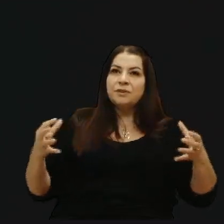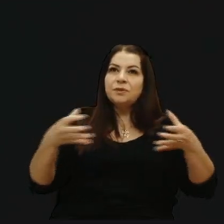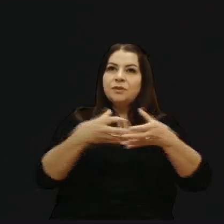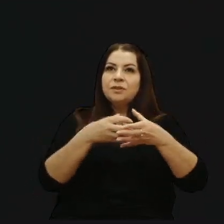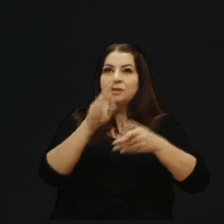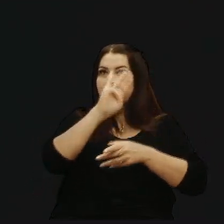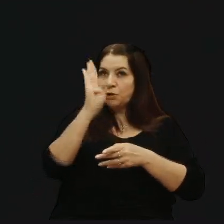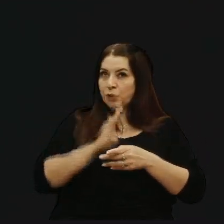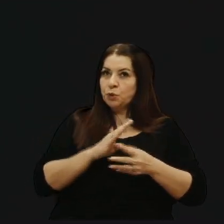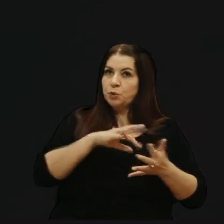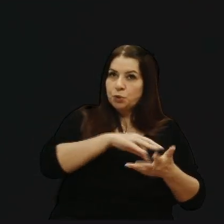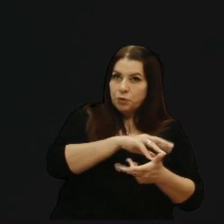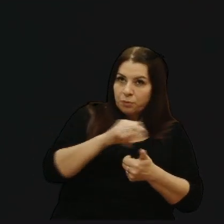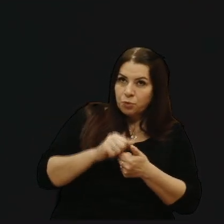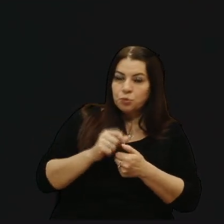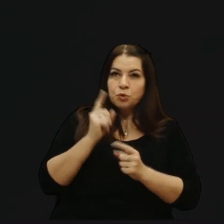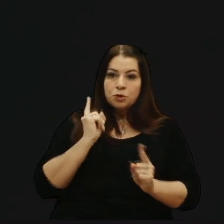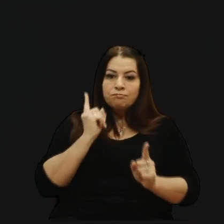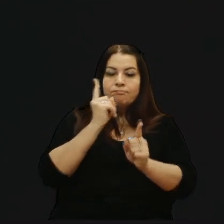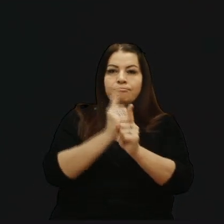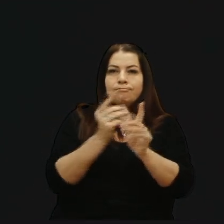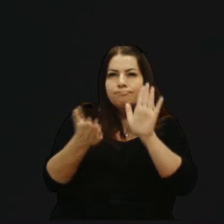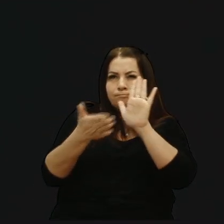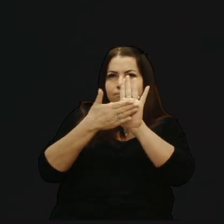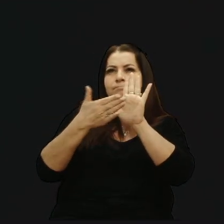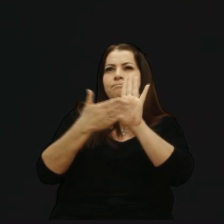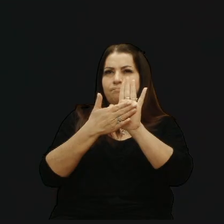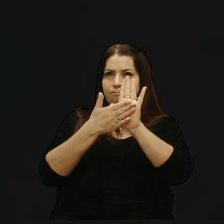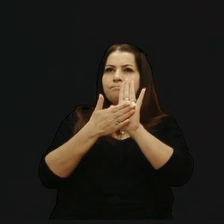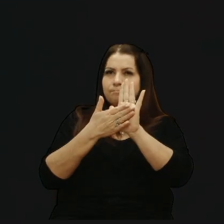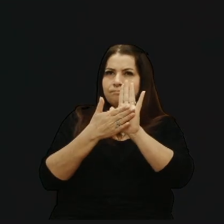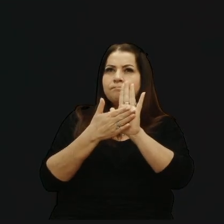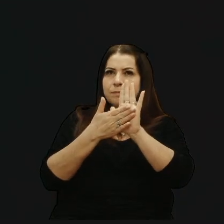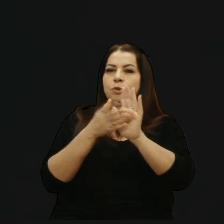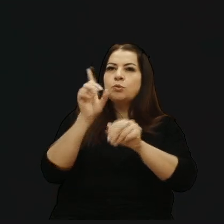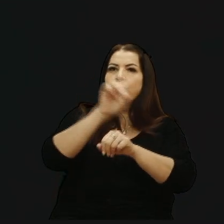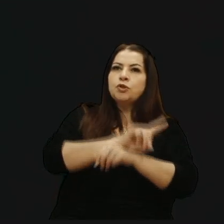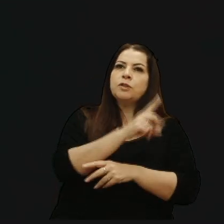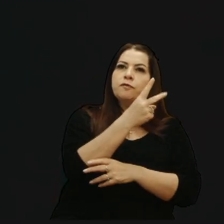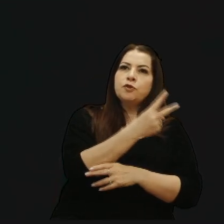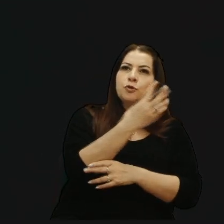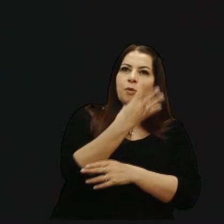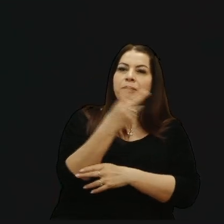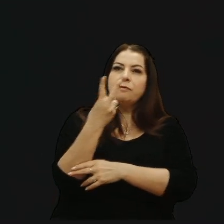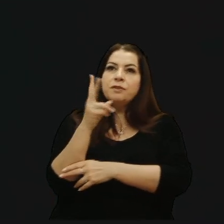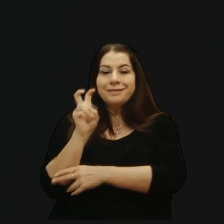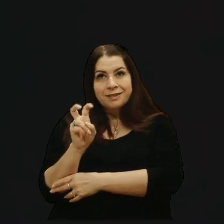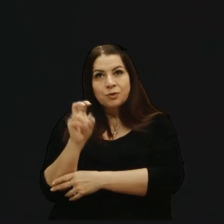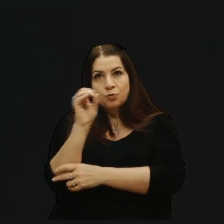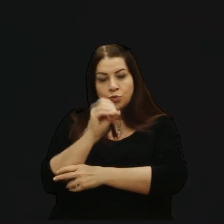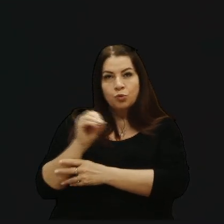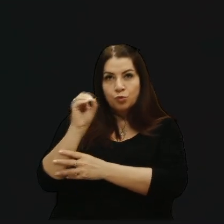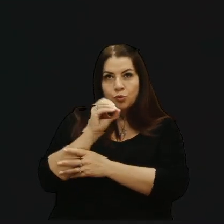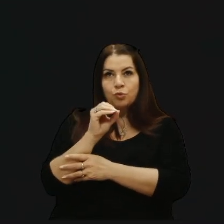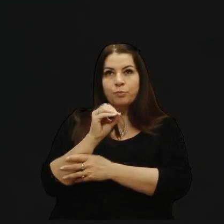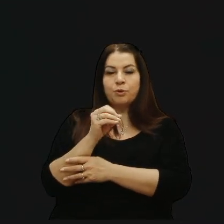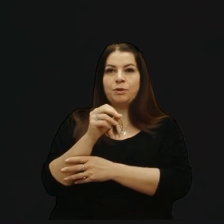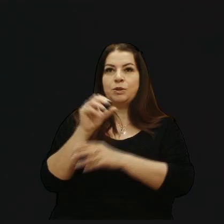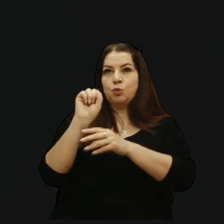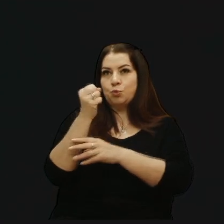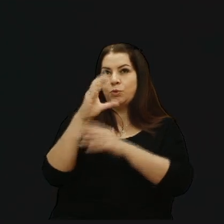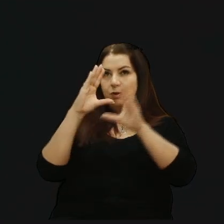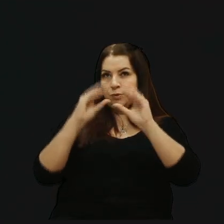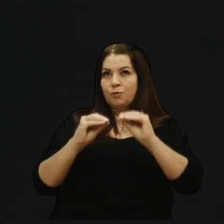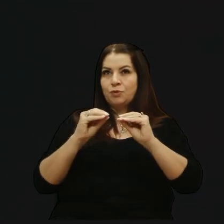Brasil e do mundo em um só propósito. Acontecerá nos dias 24 e 25 de outubro, às 20